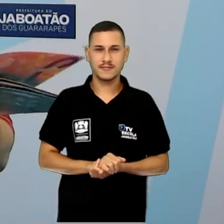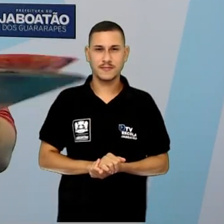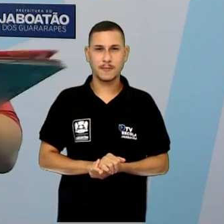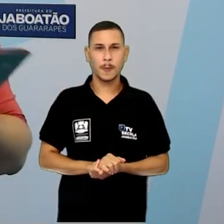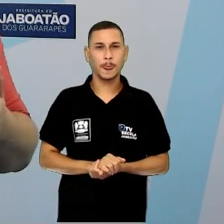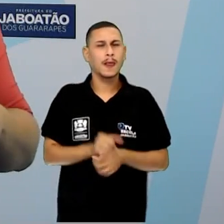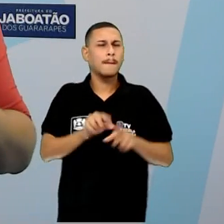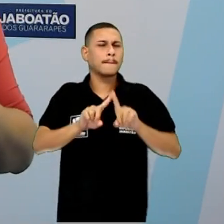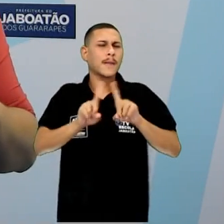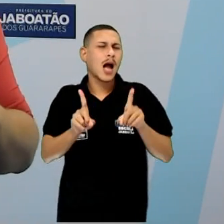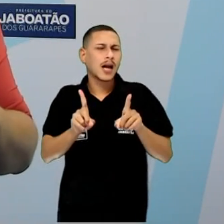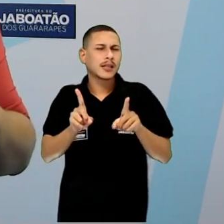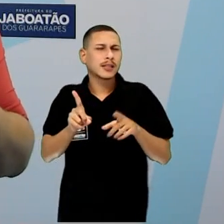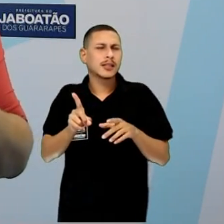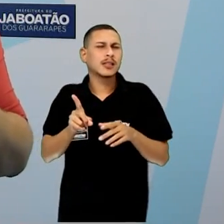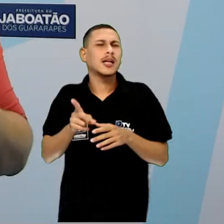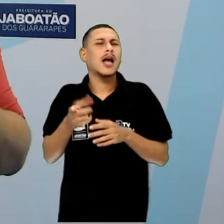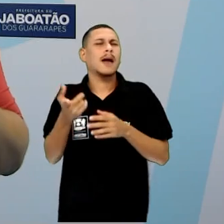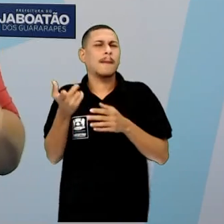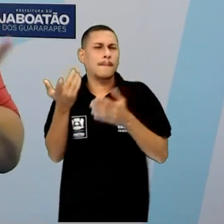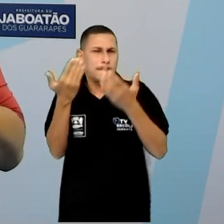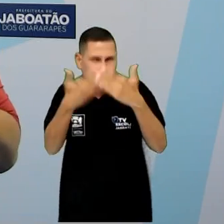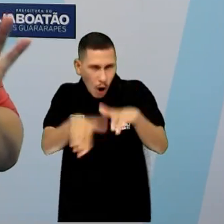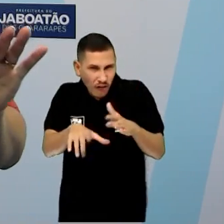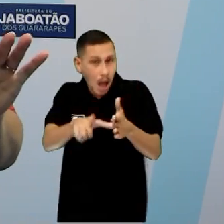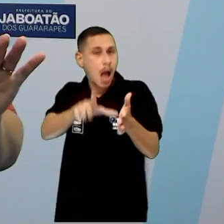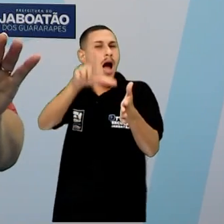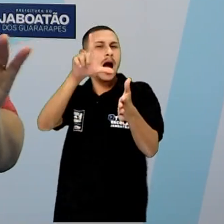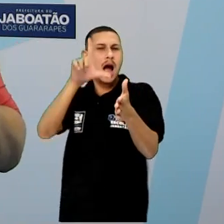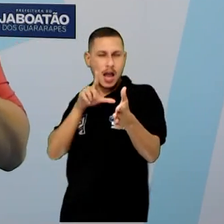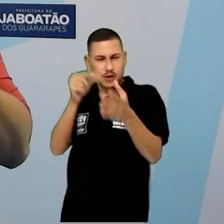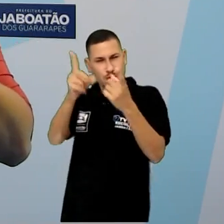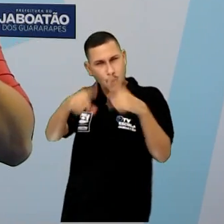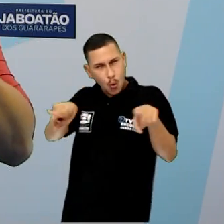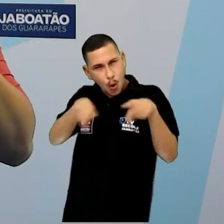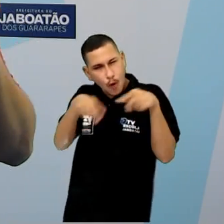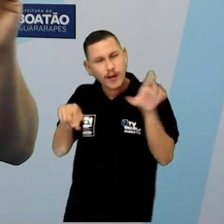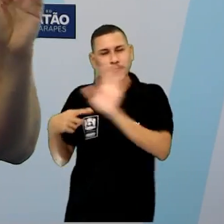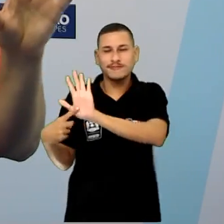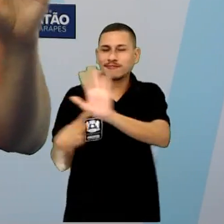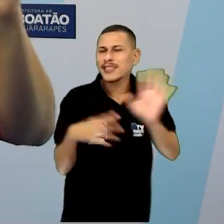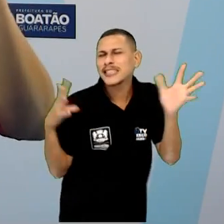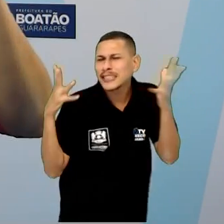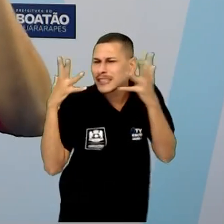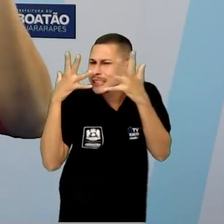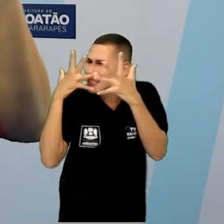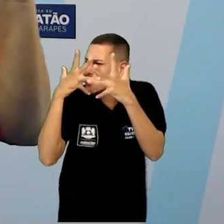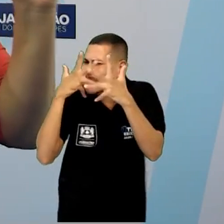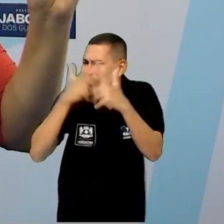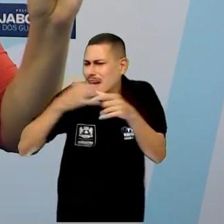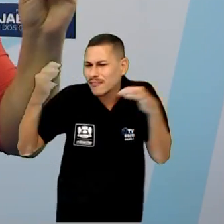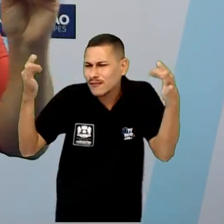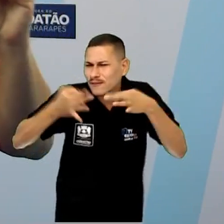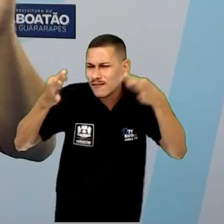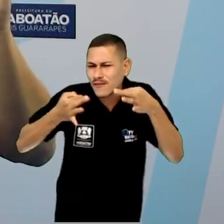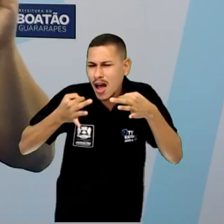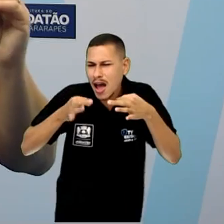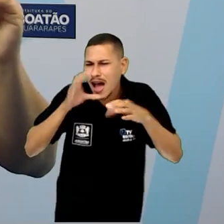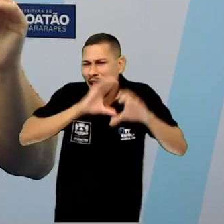Antes dos testes, o coral do Regente Curió fez uma apresentação linda,